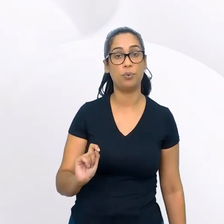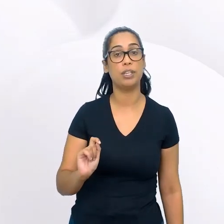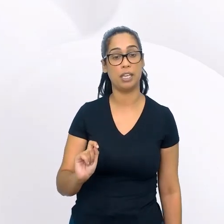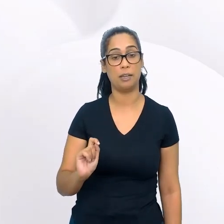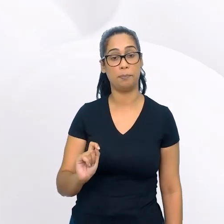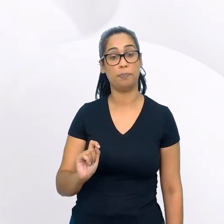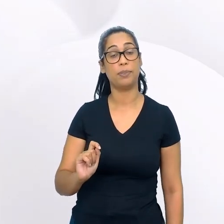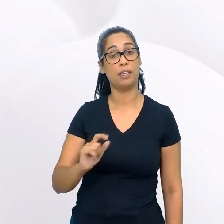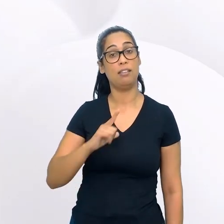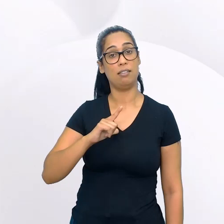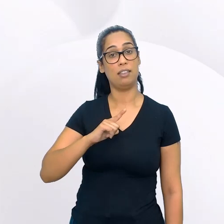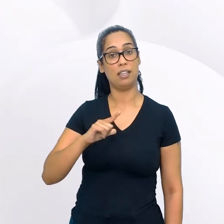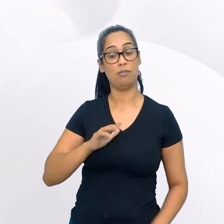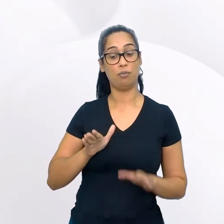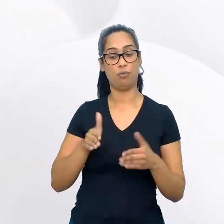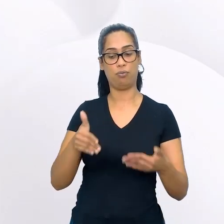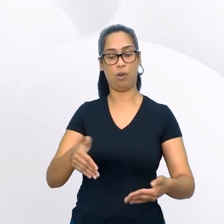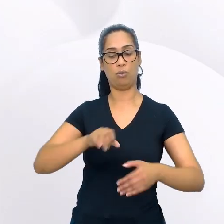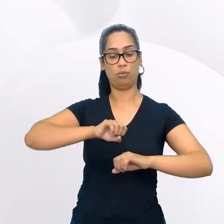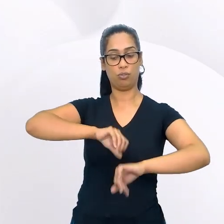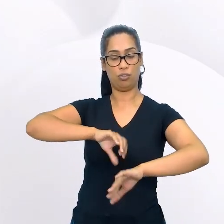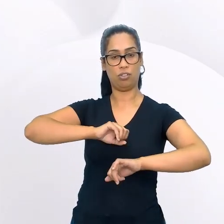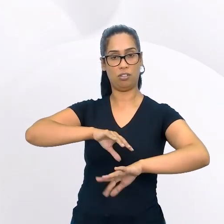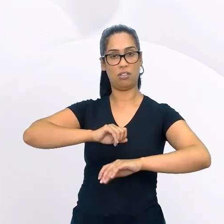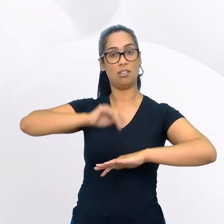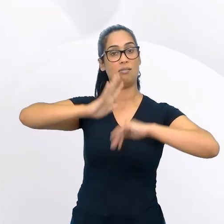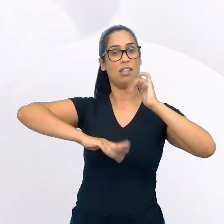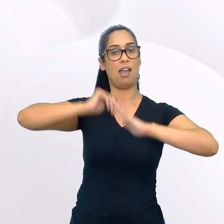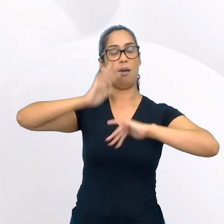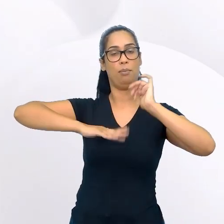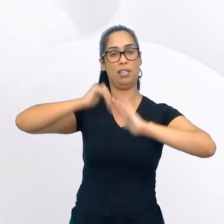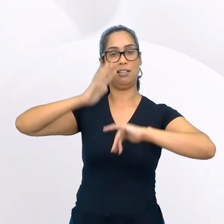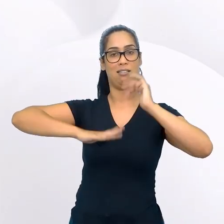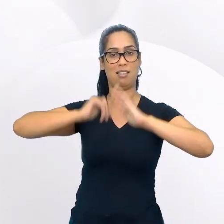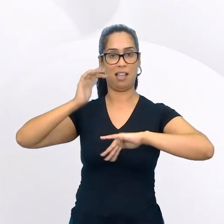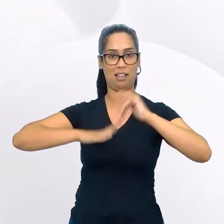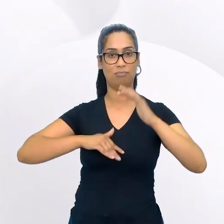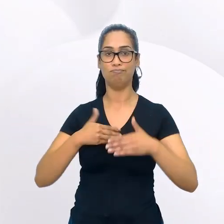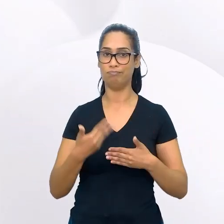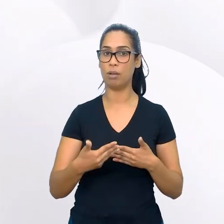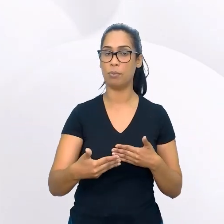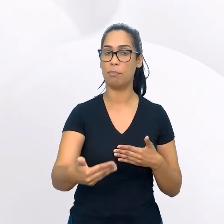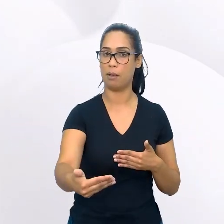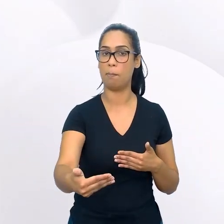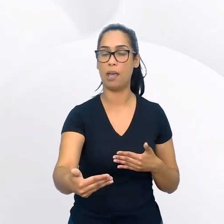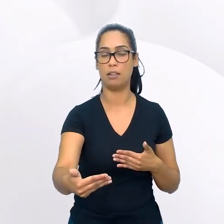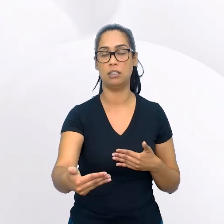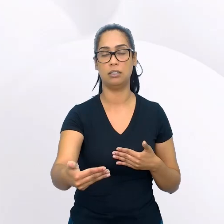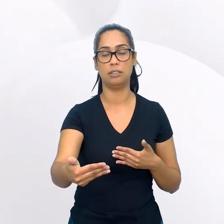habilidades também isso está em articulação lá com